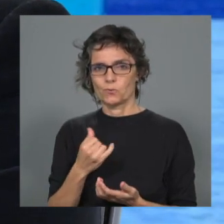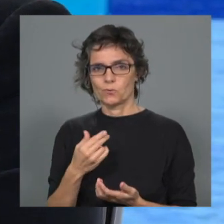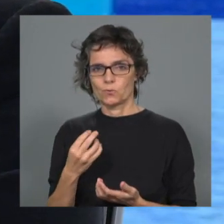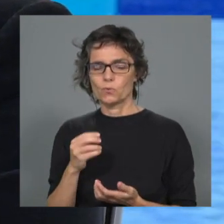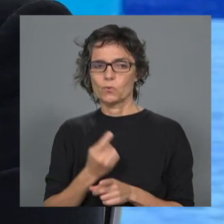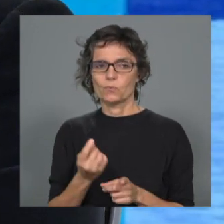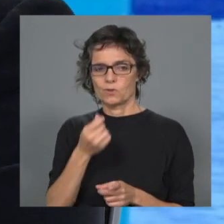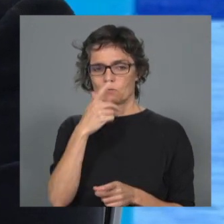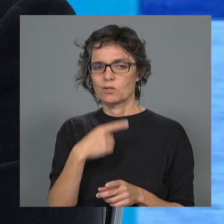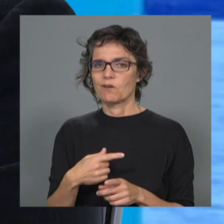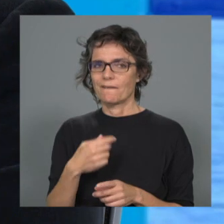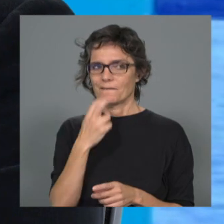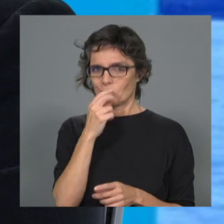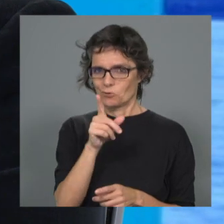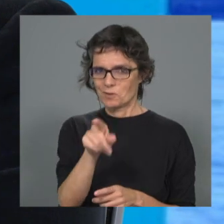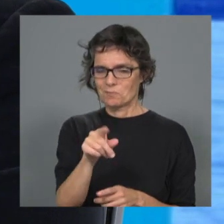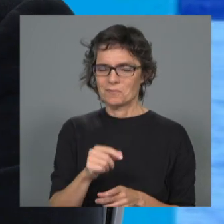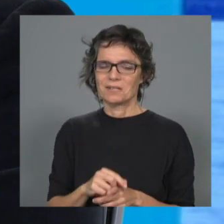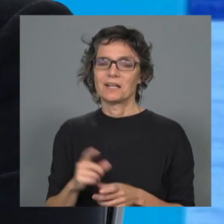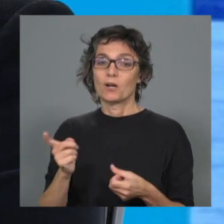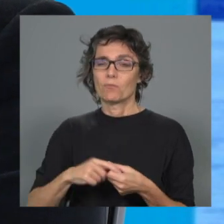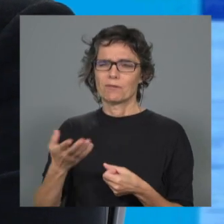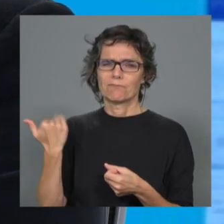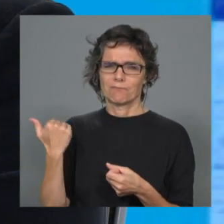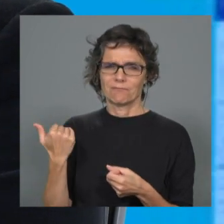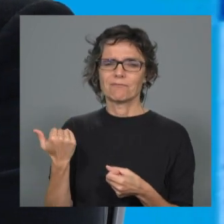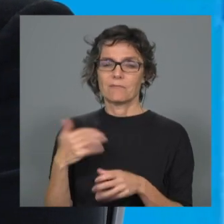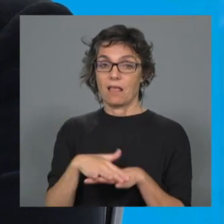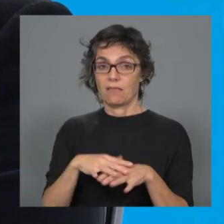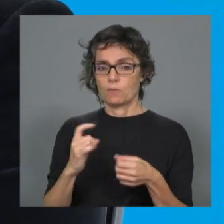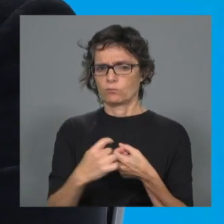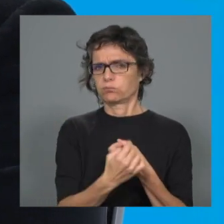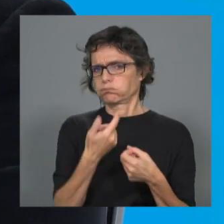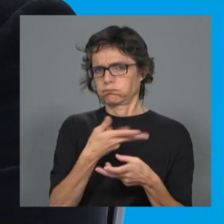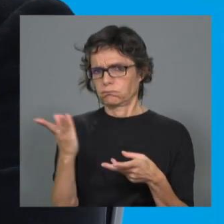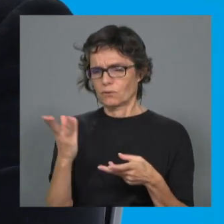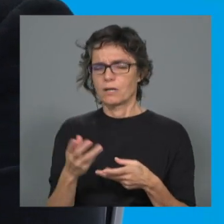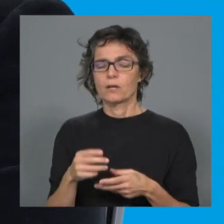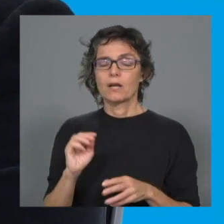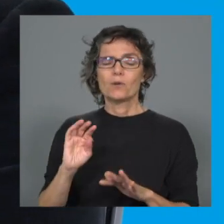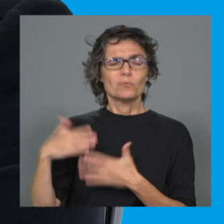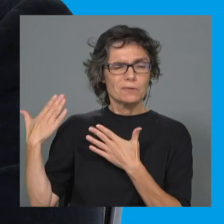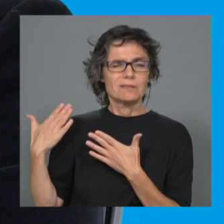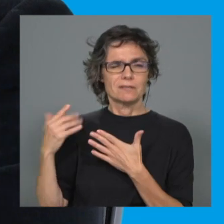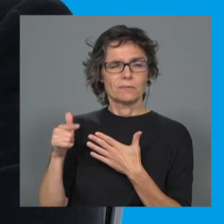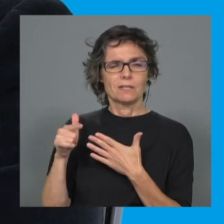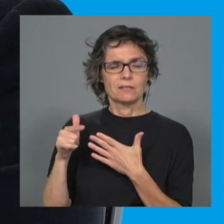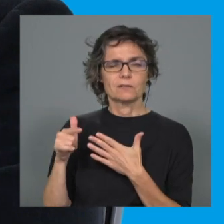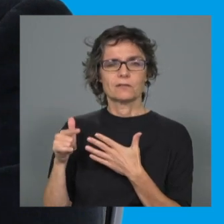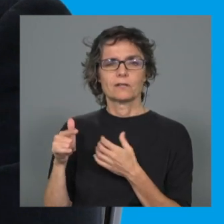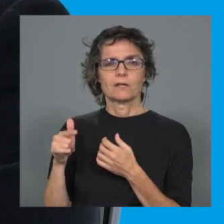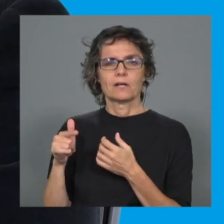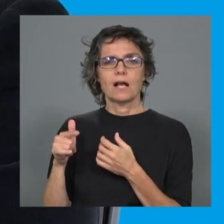muito curiosa de um parceiro. A Academia faz uma rede muito grande de parceiros E no início a Academia tinha uma componente muito